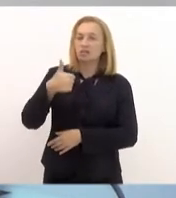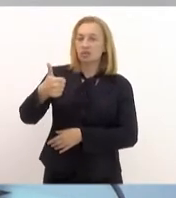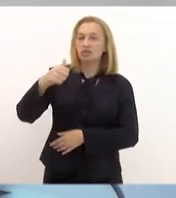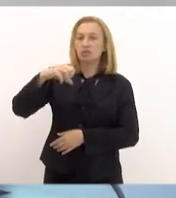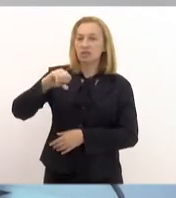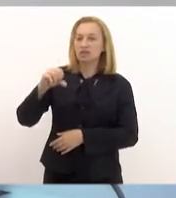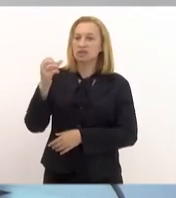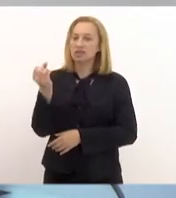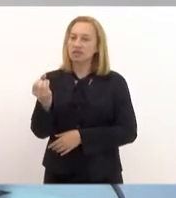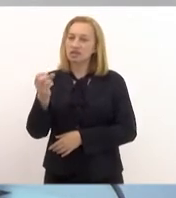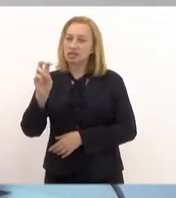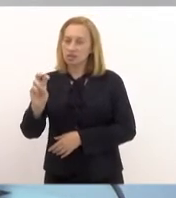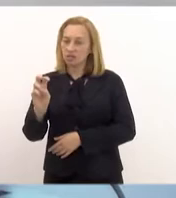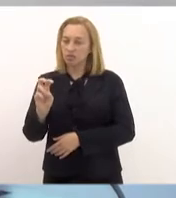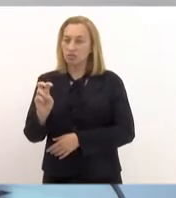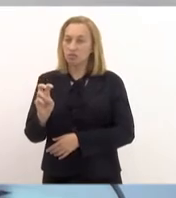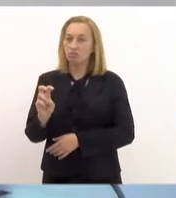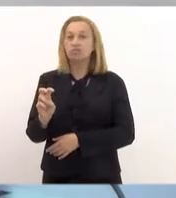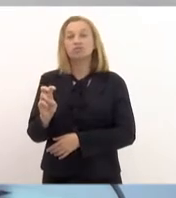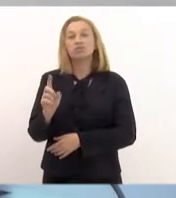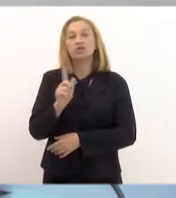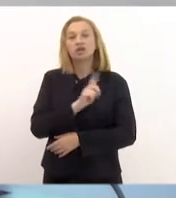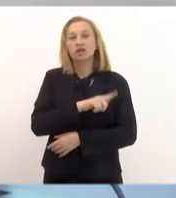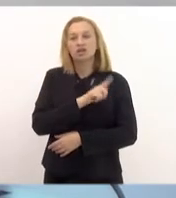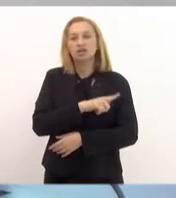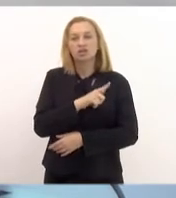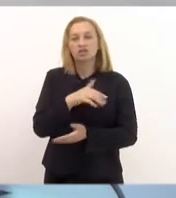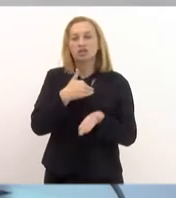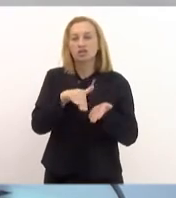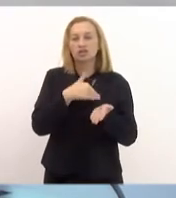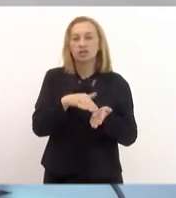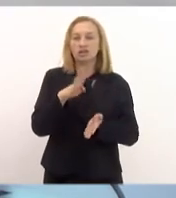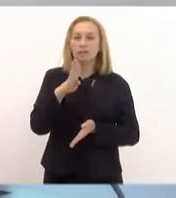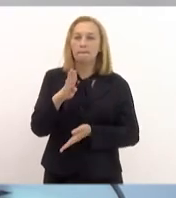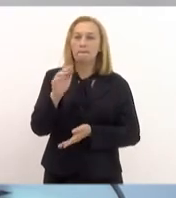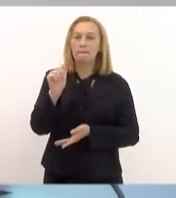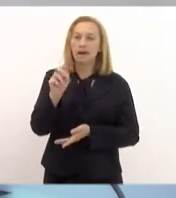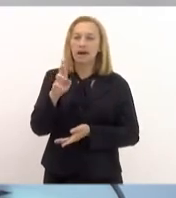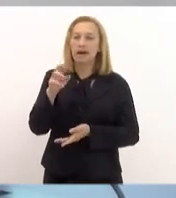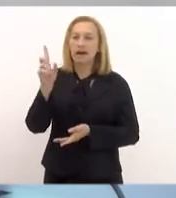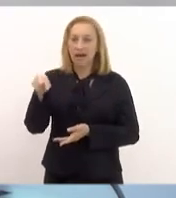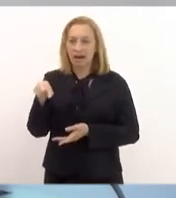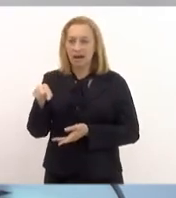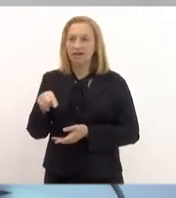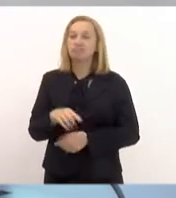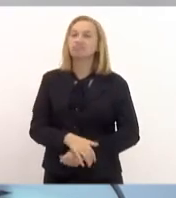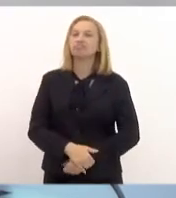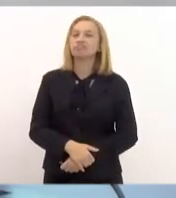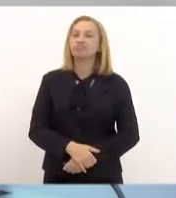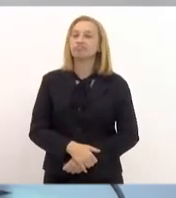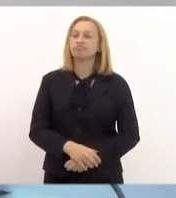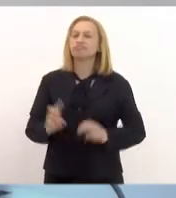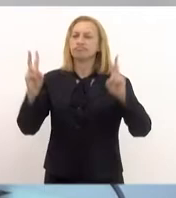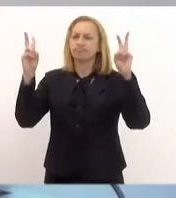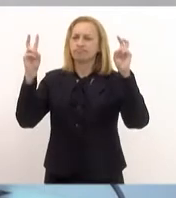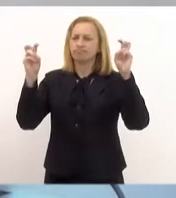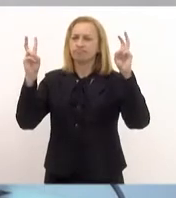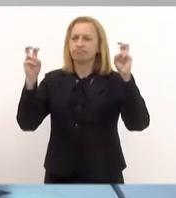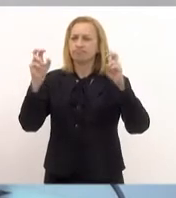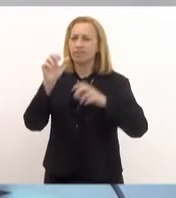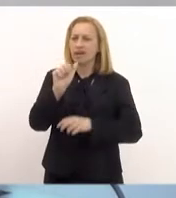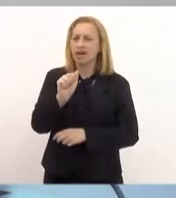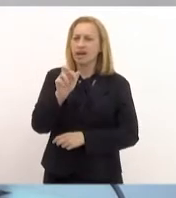1975, na fusão, na gestão do secretário Bará, com o título de